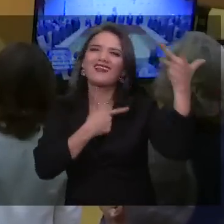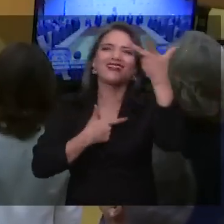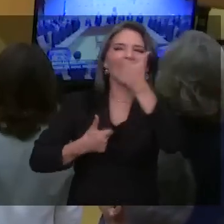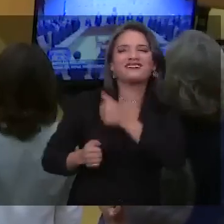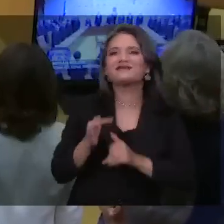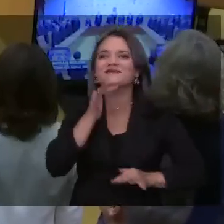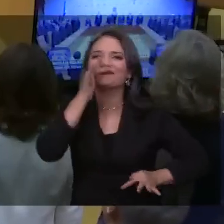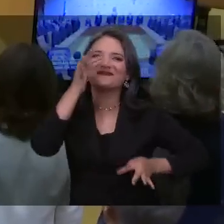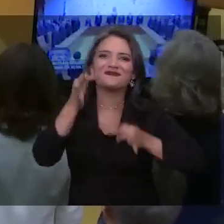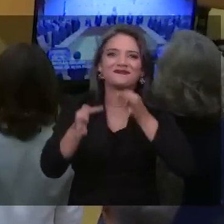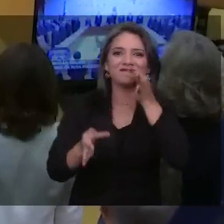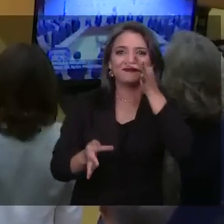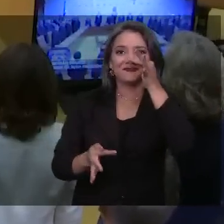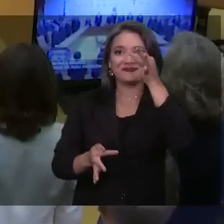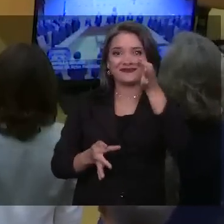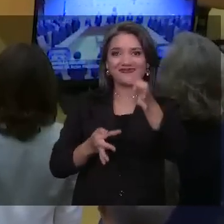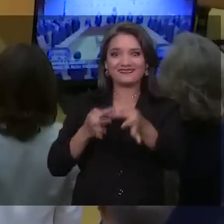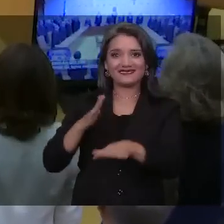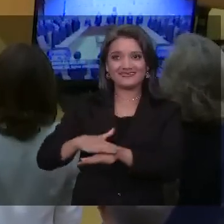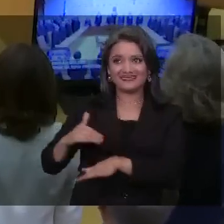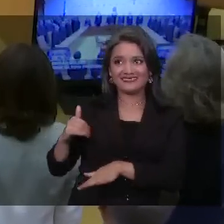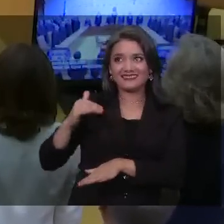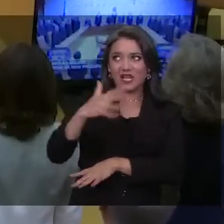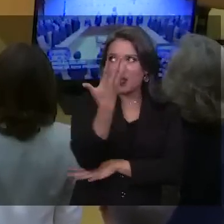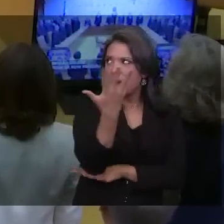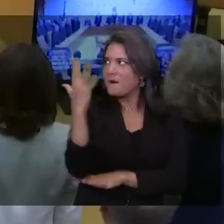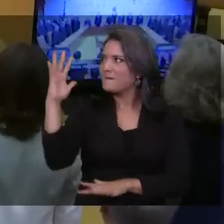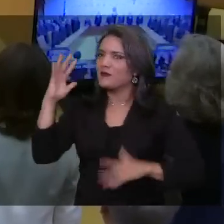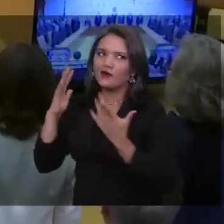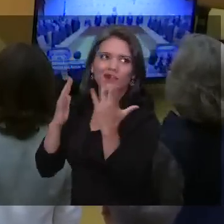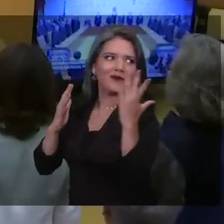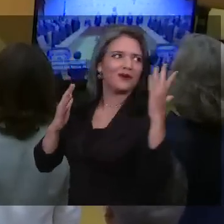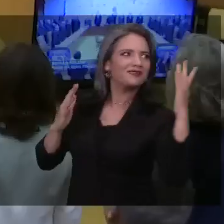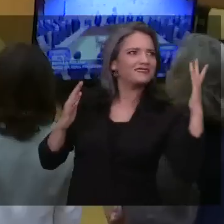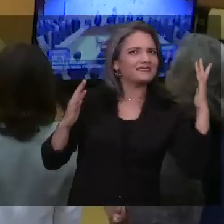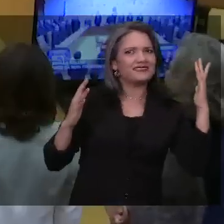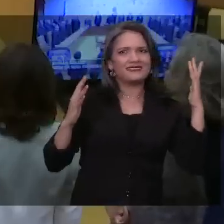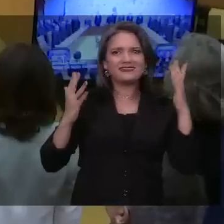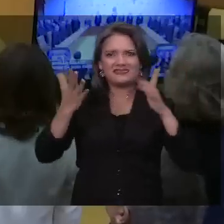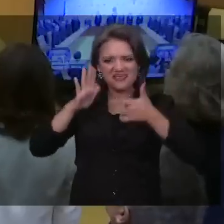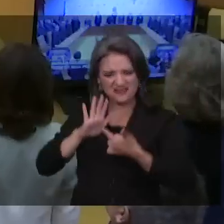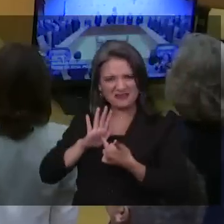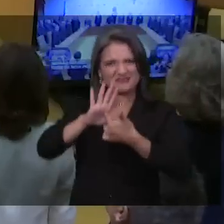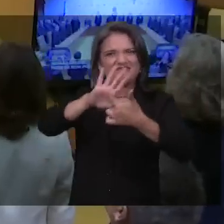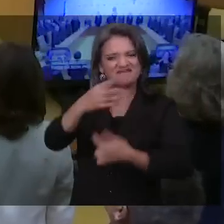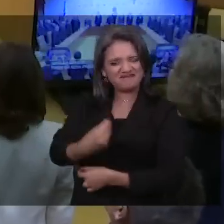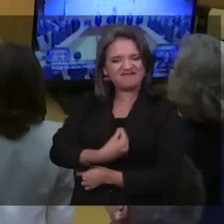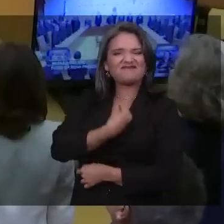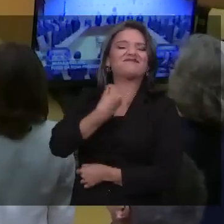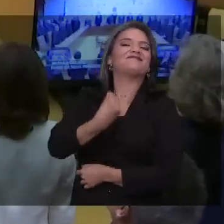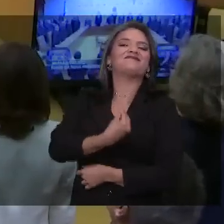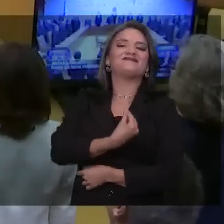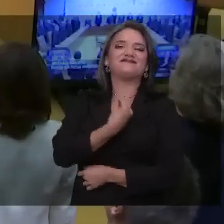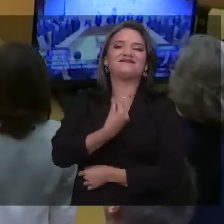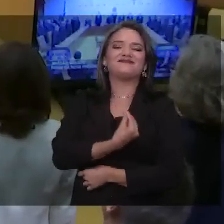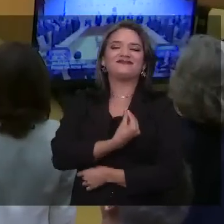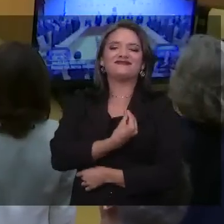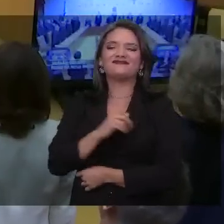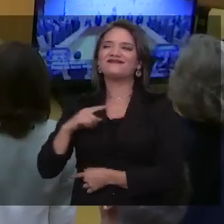lindos campos têm mais flores, nossos bosques têm mais